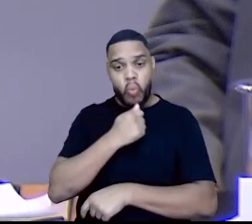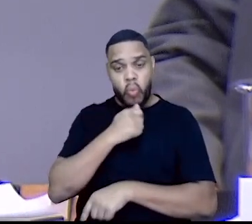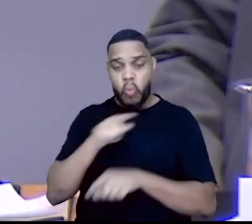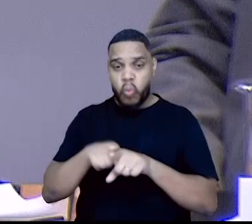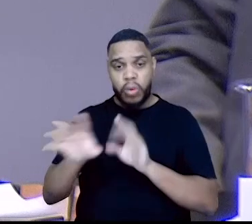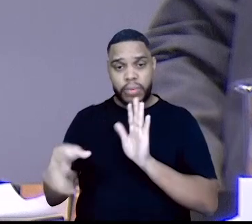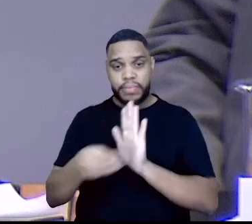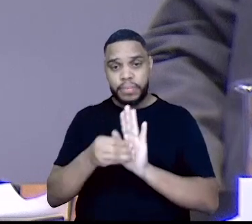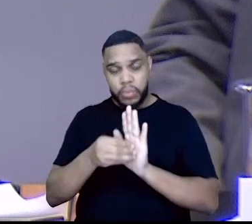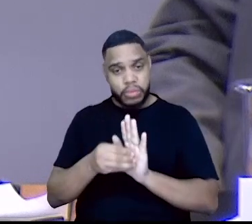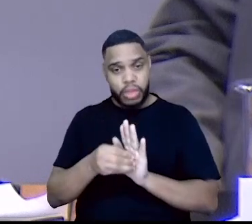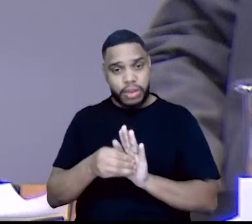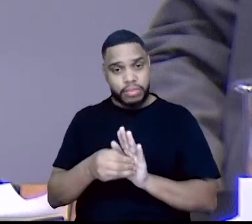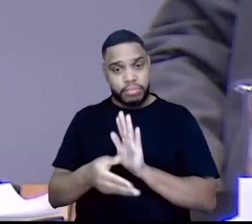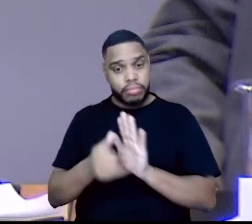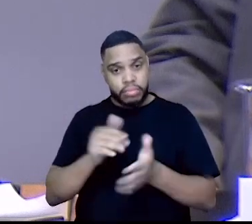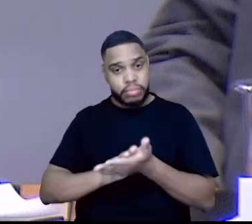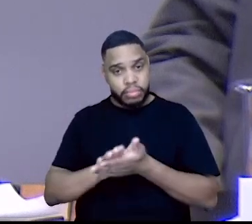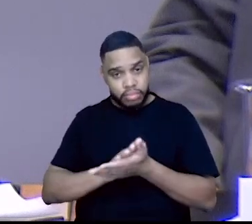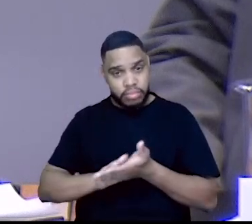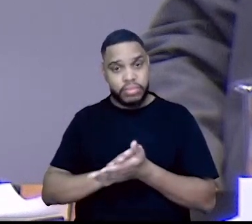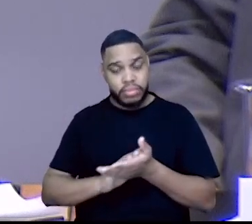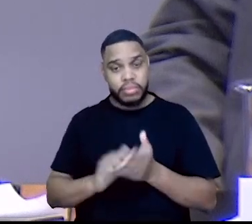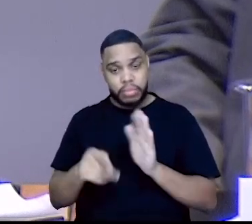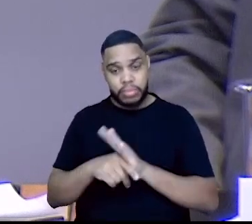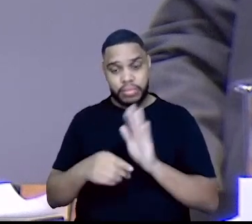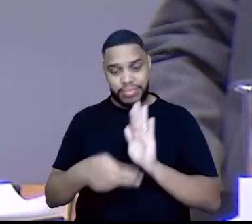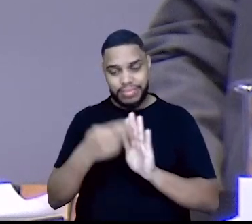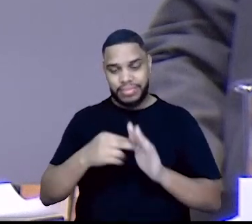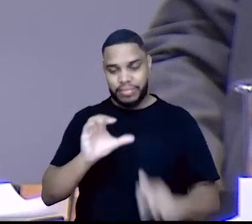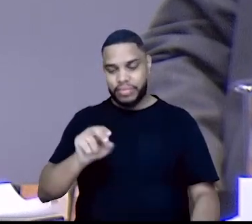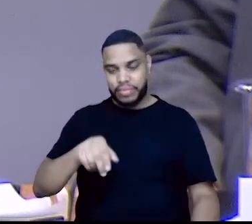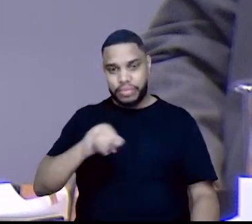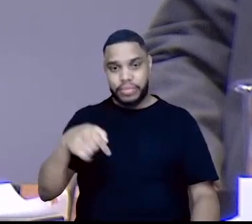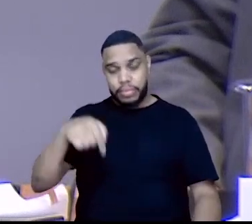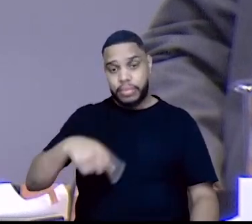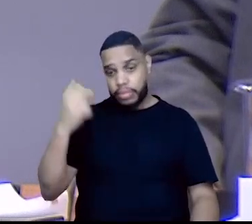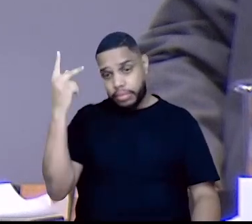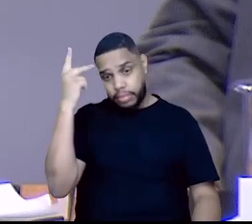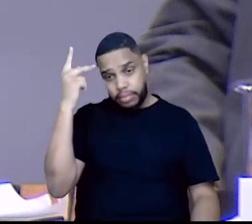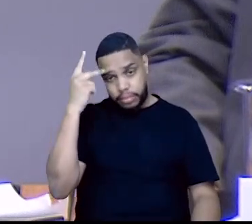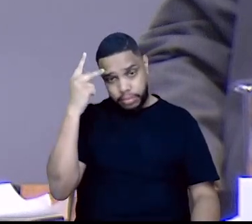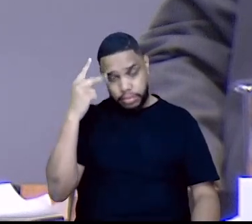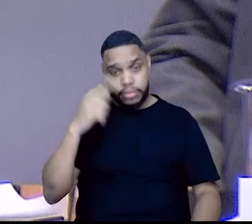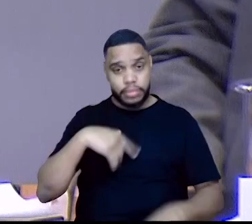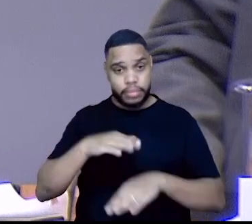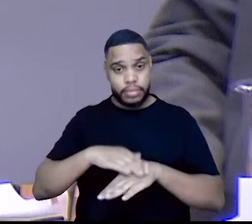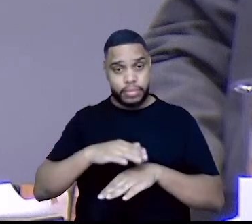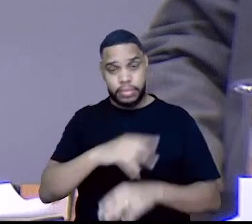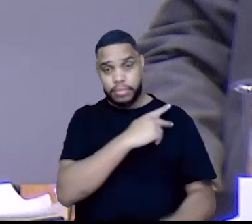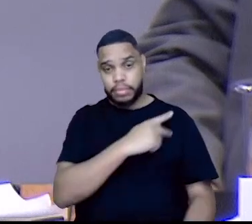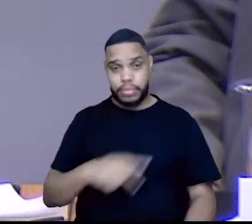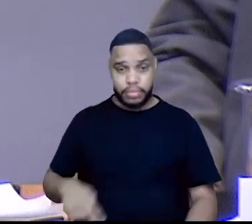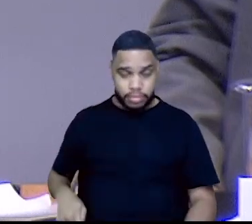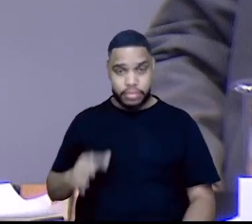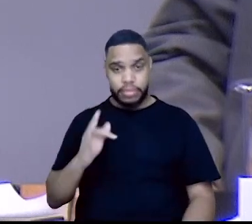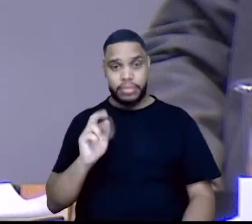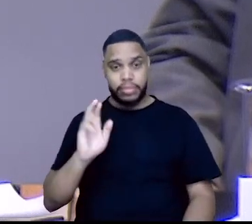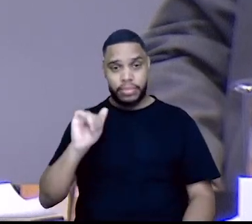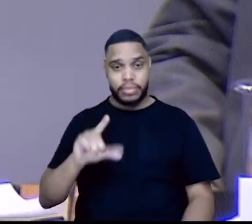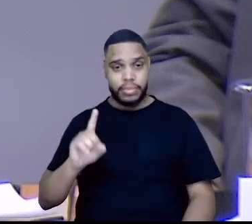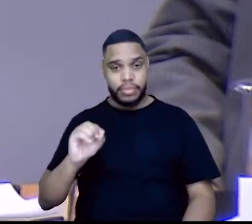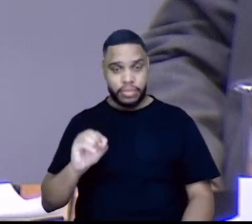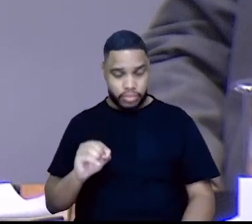mandamos extinguir, por resolução do CNJ. Só em São Paulo, e disse o presidente Fernando Torres Garcia, que tem sido um dos nossos